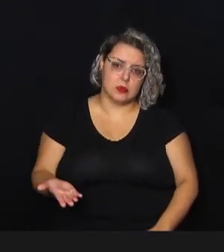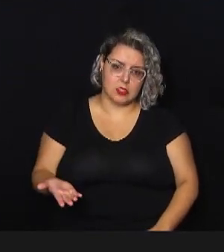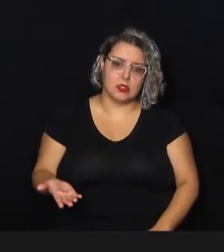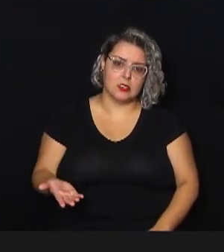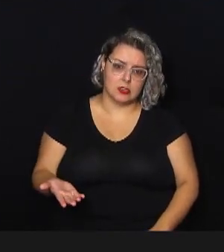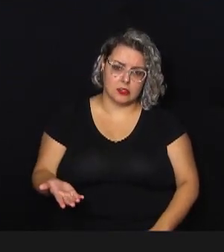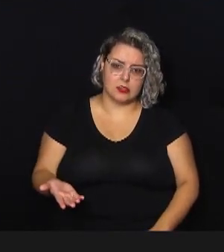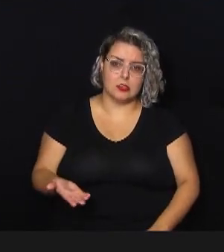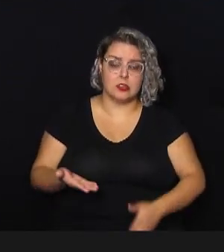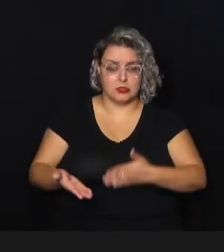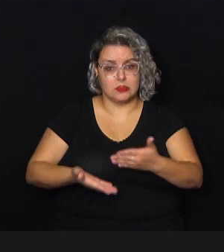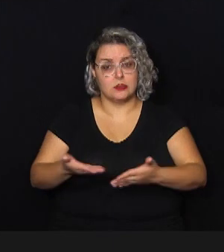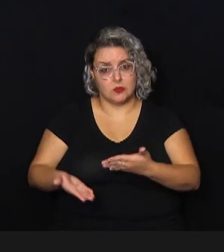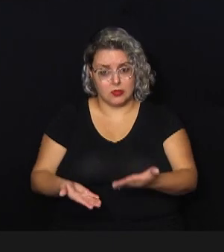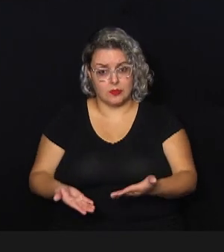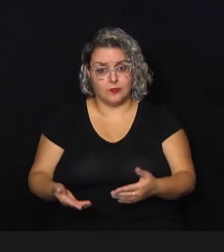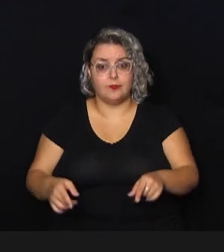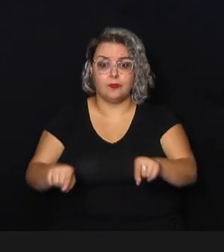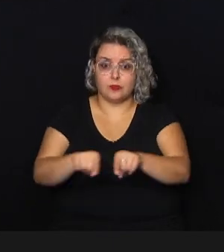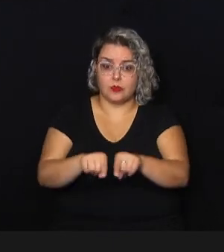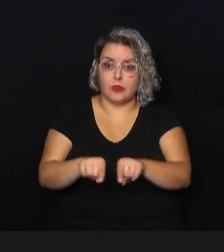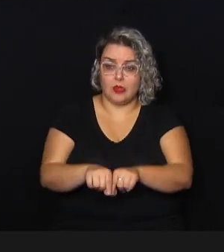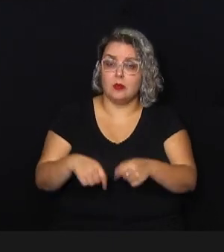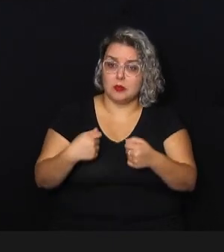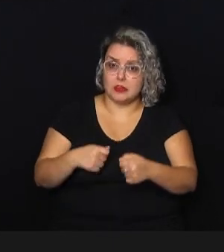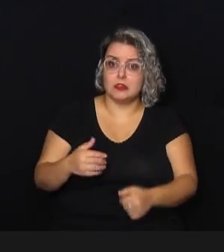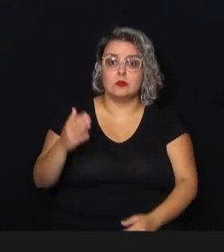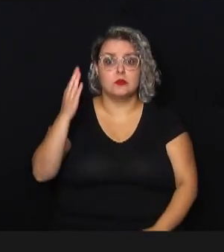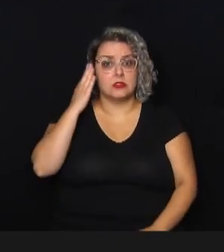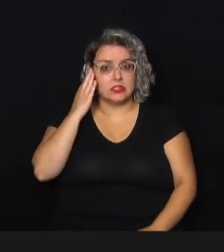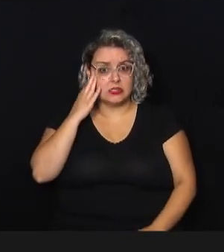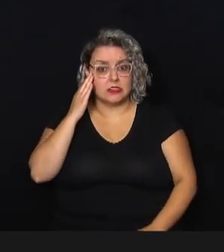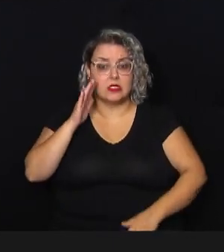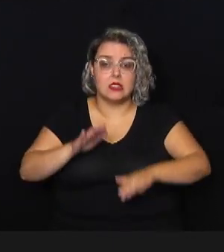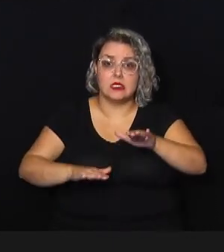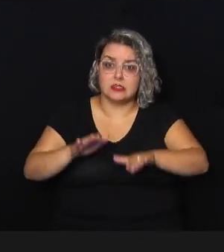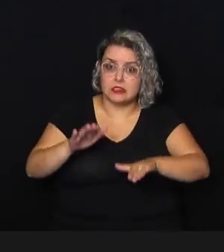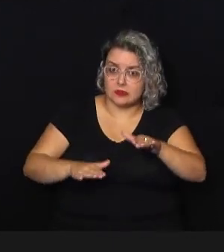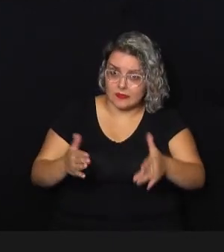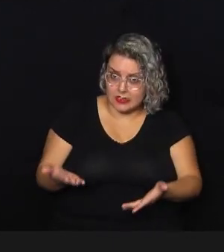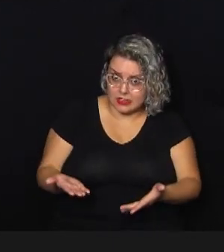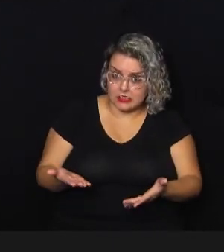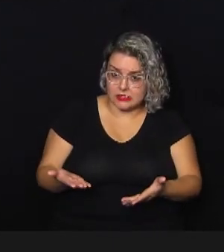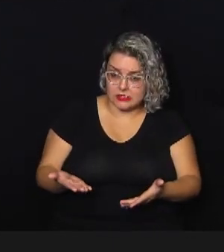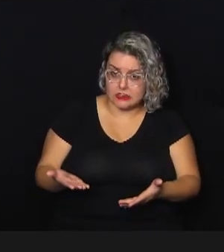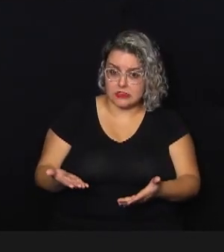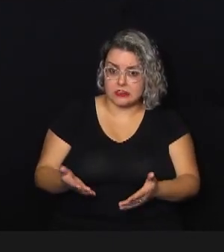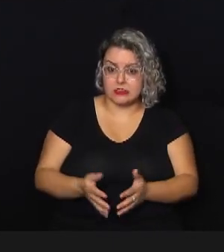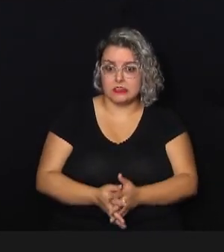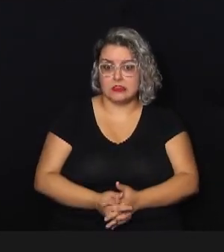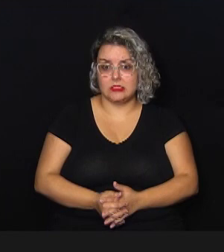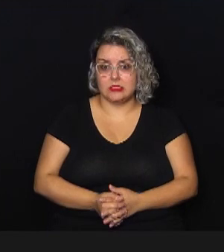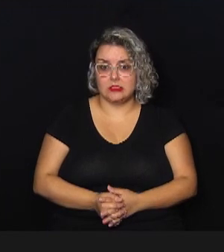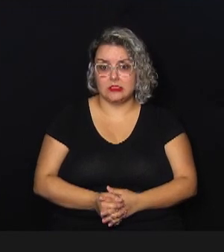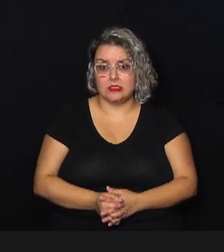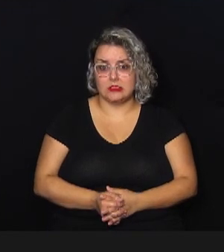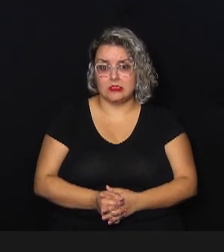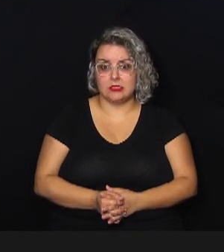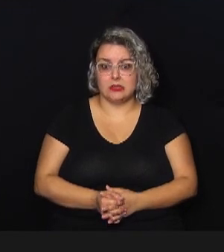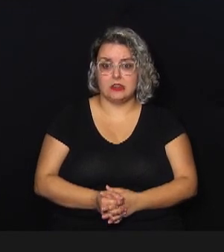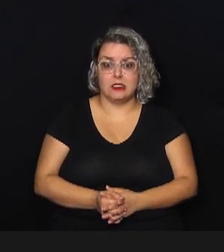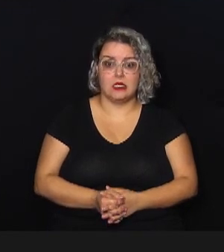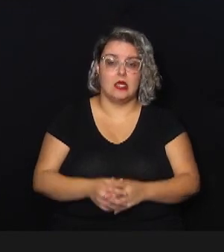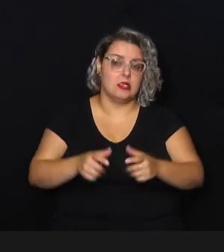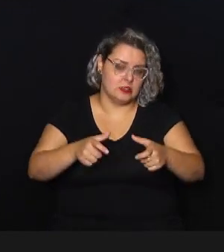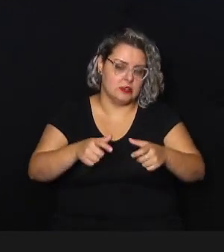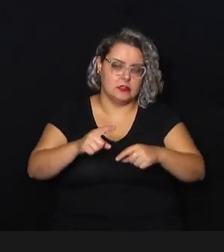esse serviço. E também a gente tem que considerar que, muitas vezes, esses dispositivos, eles